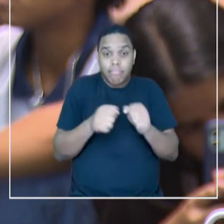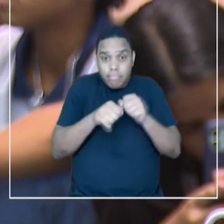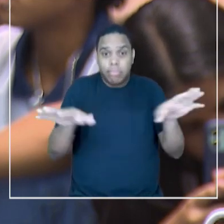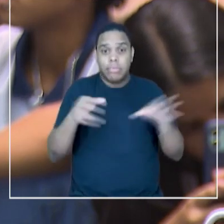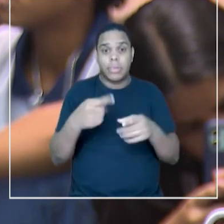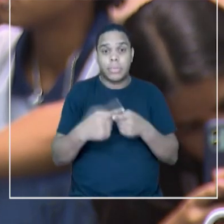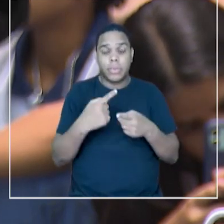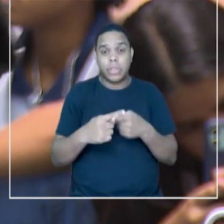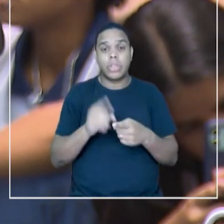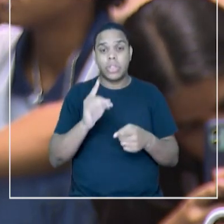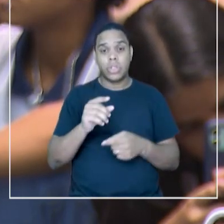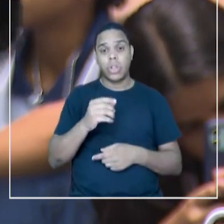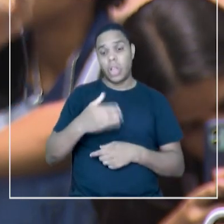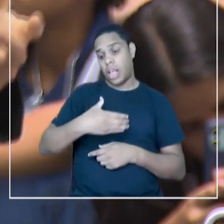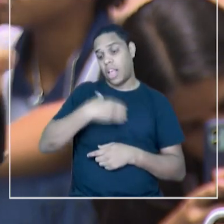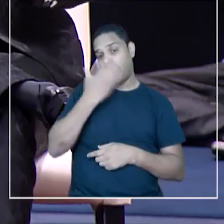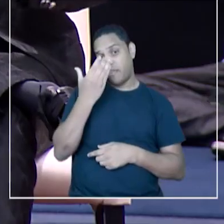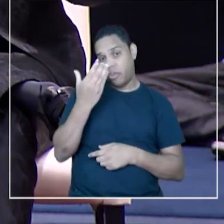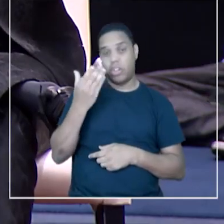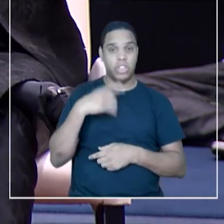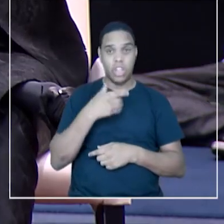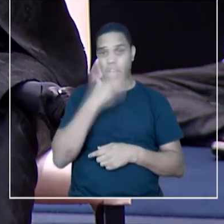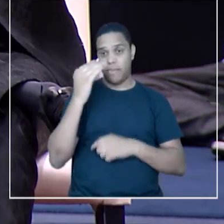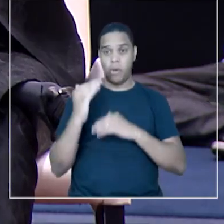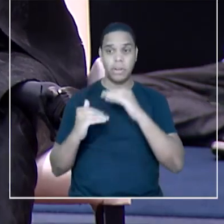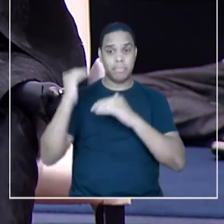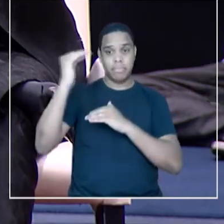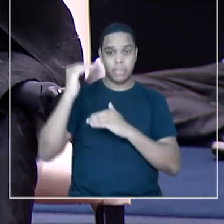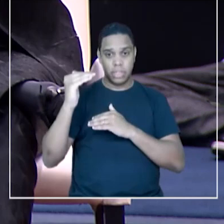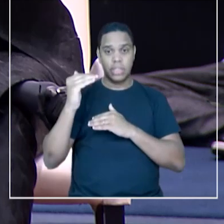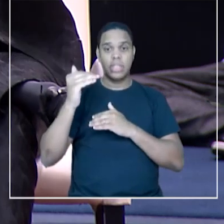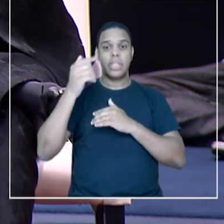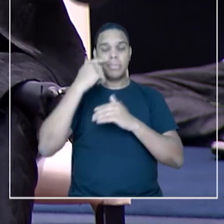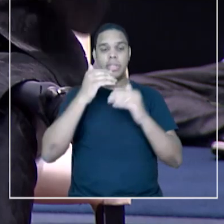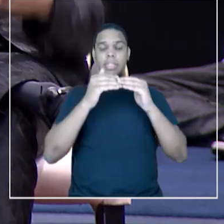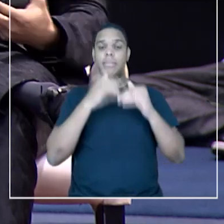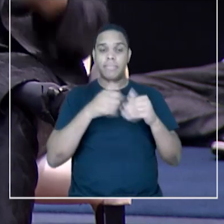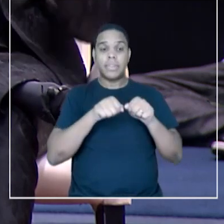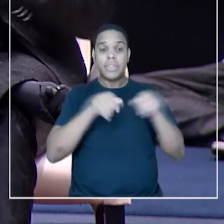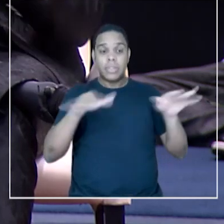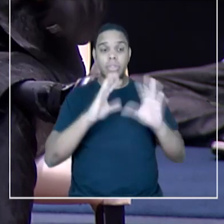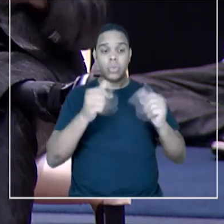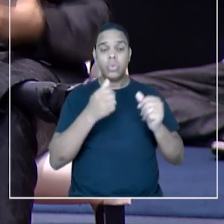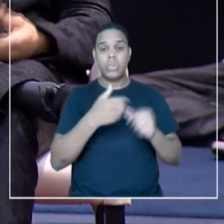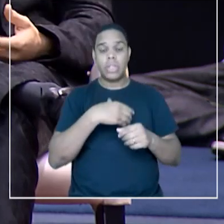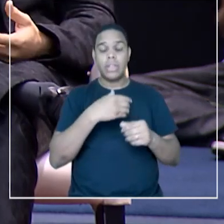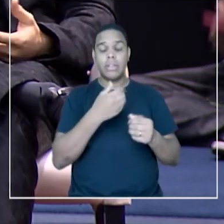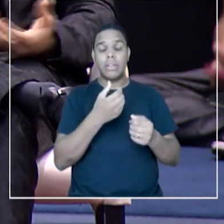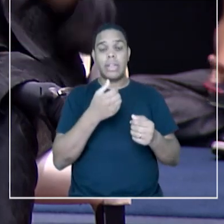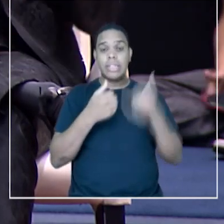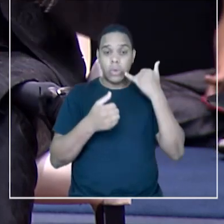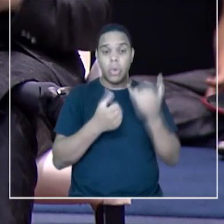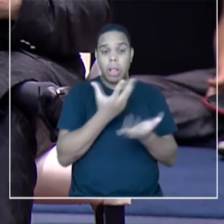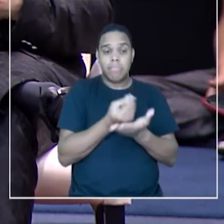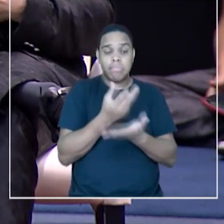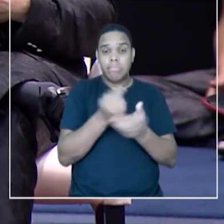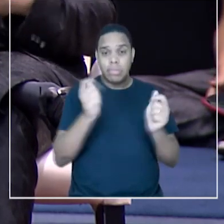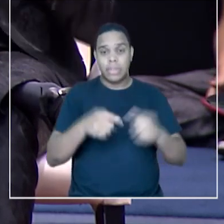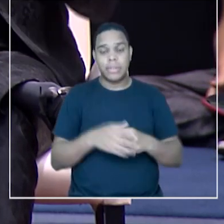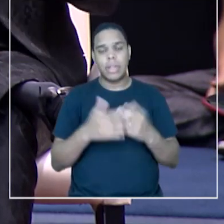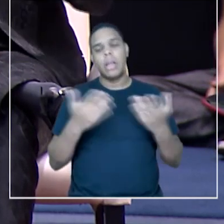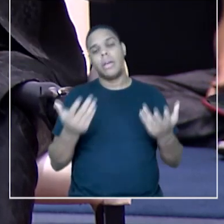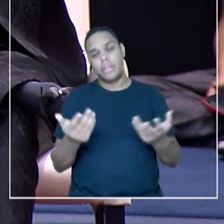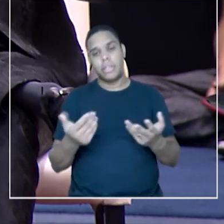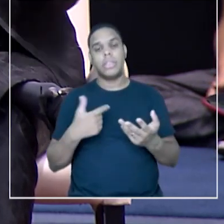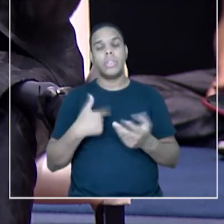está rodando no iPhone Plus. A gente precisa realmente dar um downgrade para rodar em todo mundo. Então, esse jogo bombou muito. E quando me perguntaram,